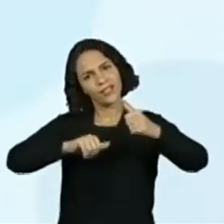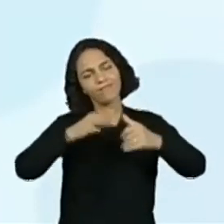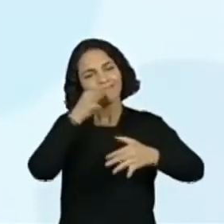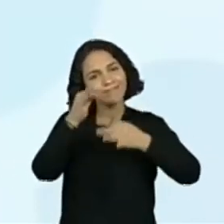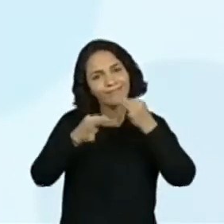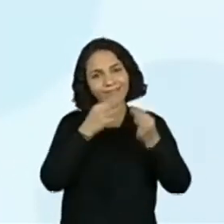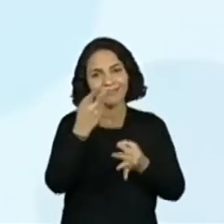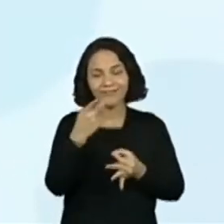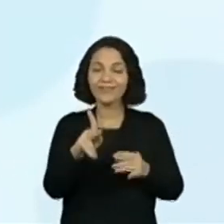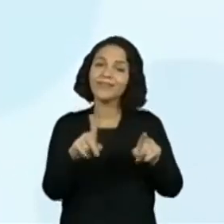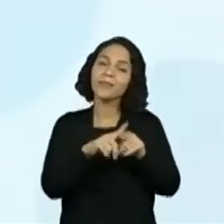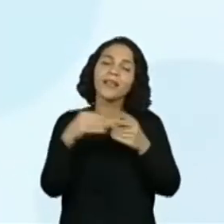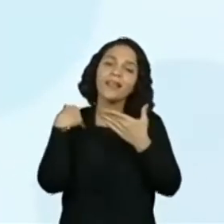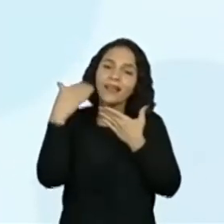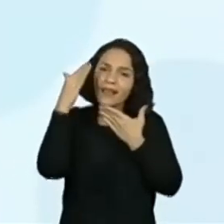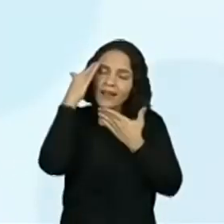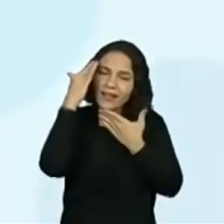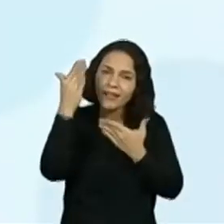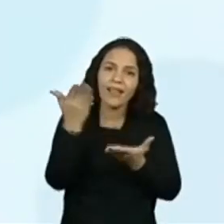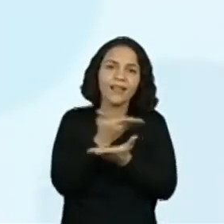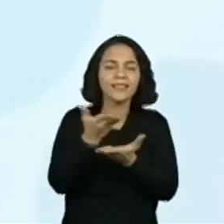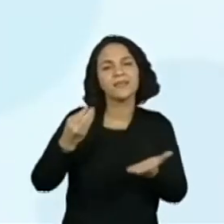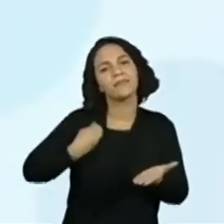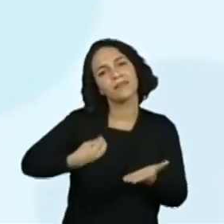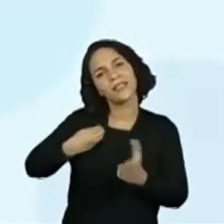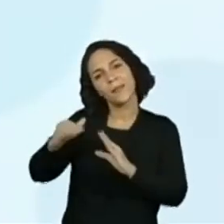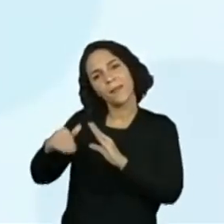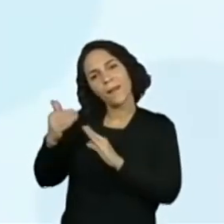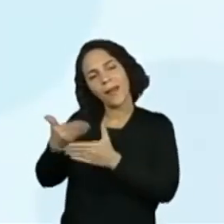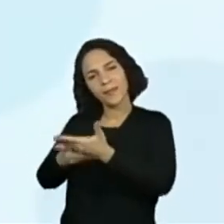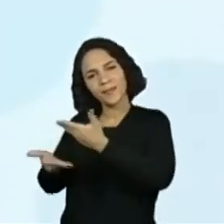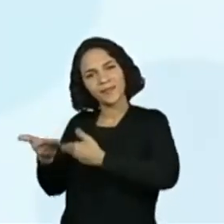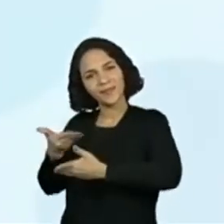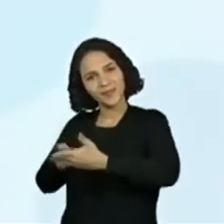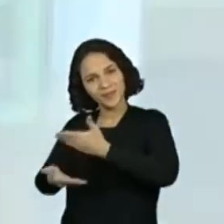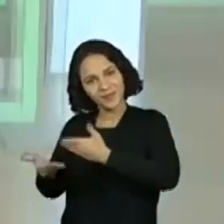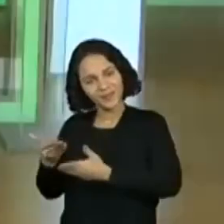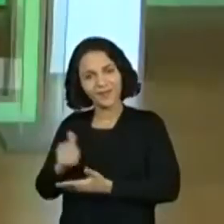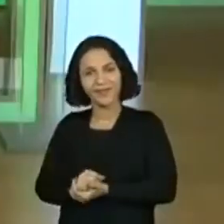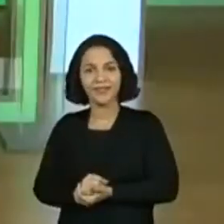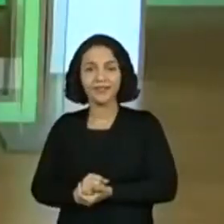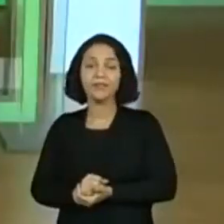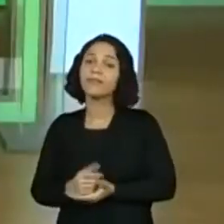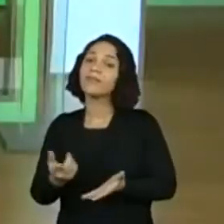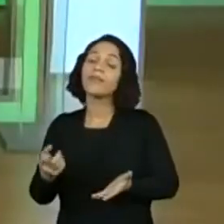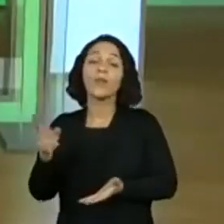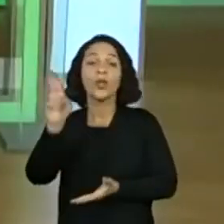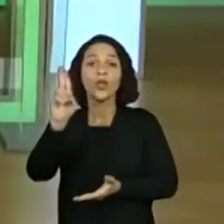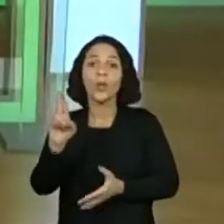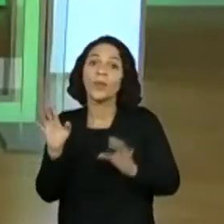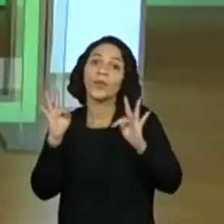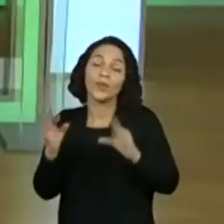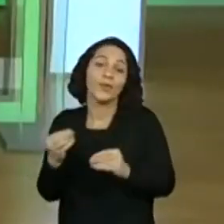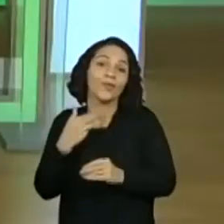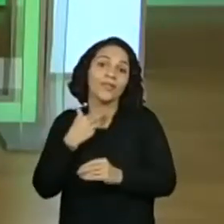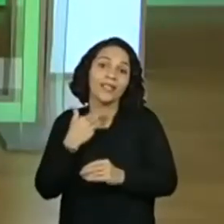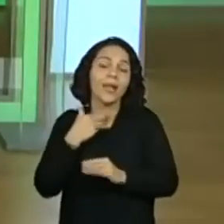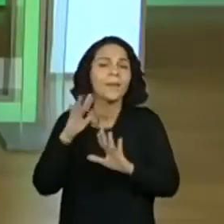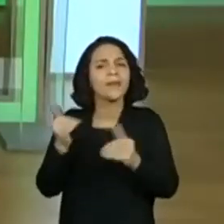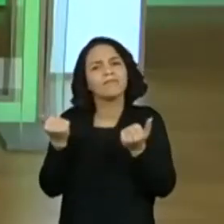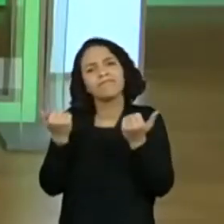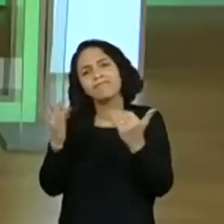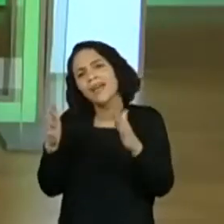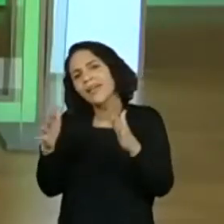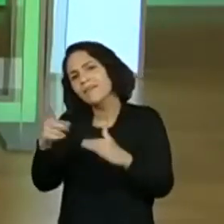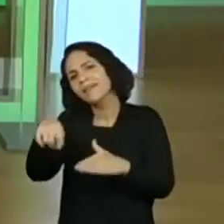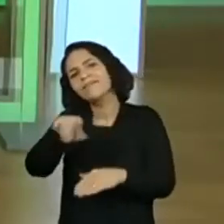avaliação. E gostaríamos de agradecer muito a participação de todos vocês. Olha, não foi possível falar o nome de todos, mas parabéns